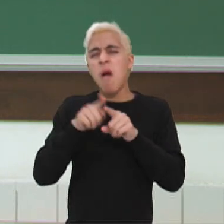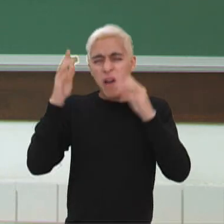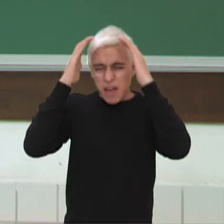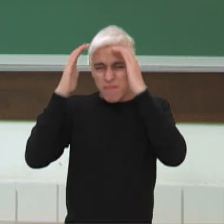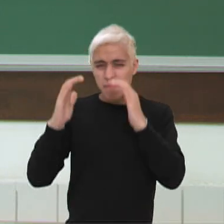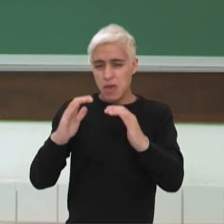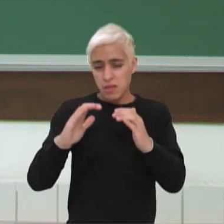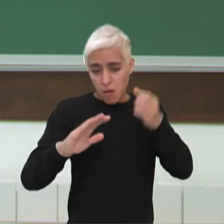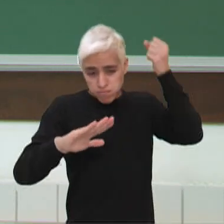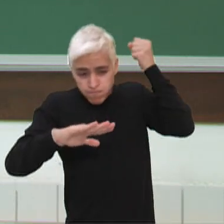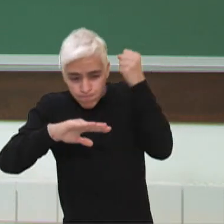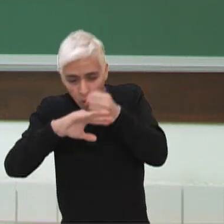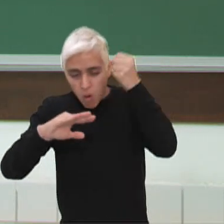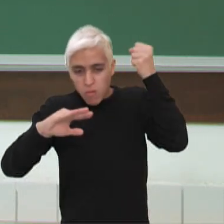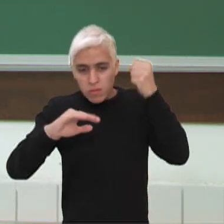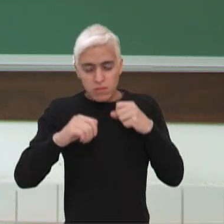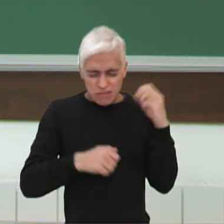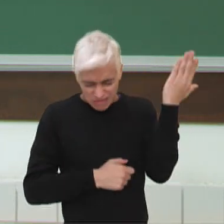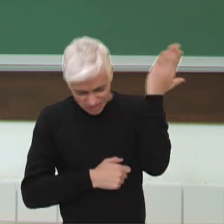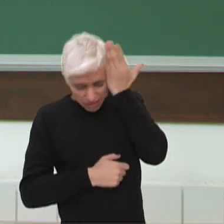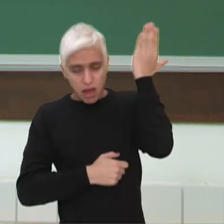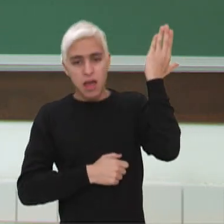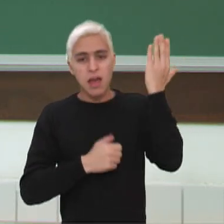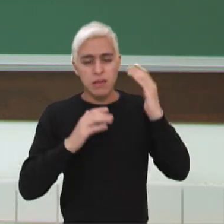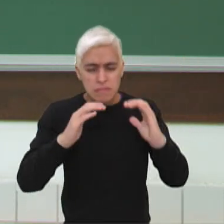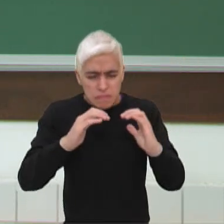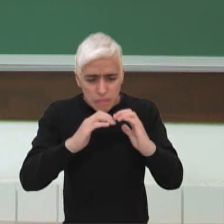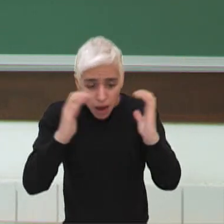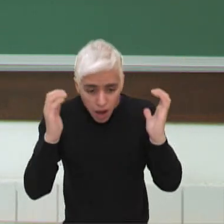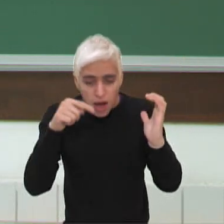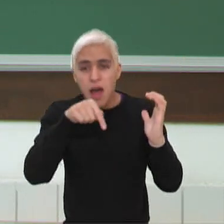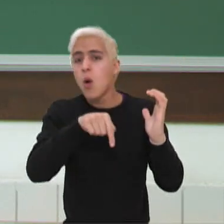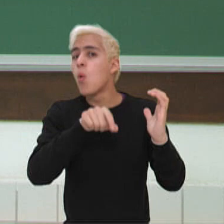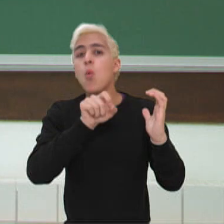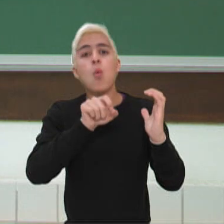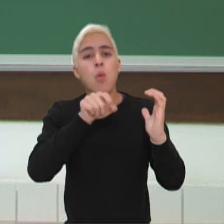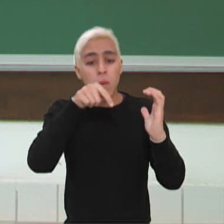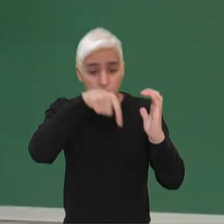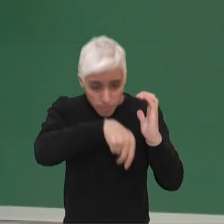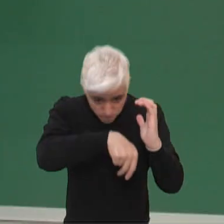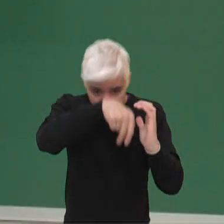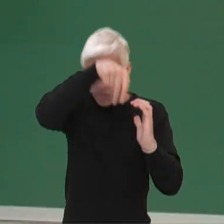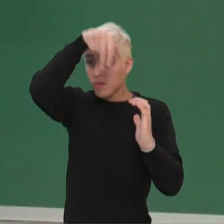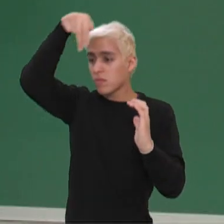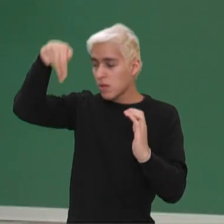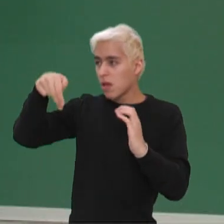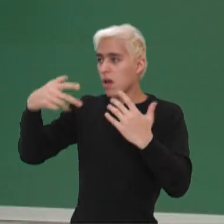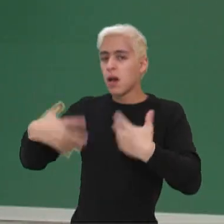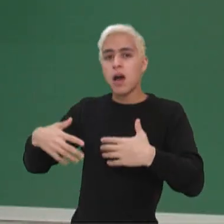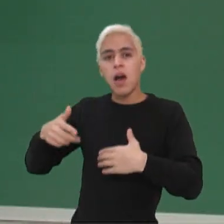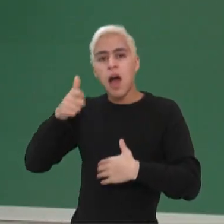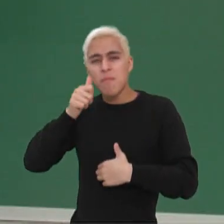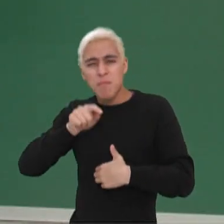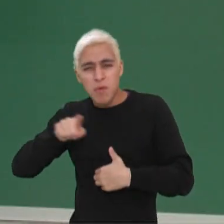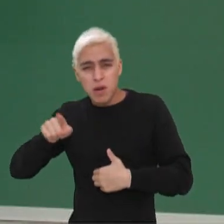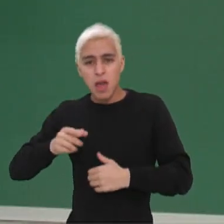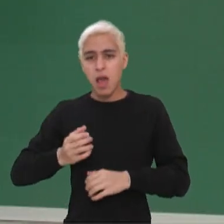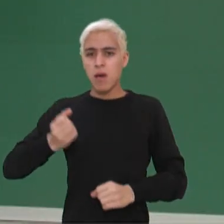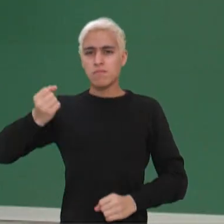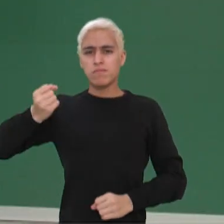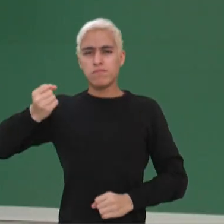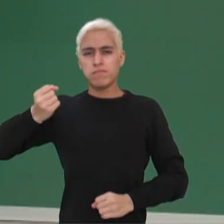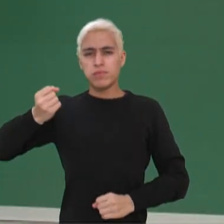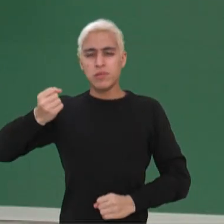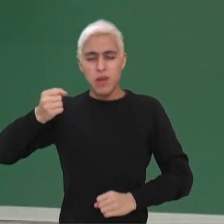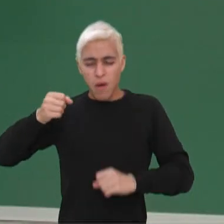ver se passava a dor. Essa marretada abriu um buraco na cabeça de Zeus, e deste buraco saiu Atena. E ela já saiu